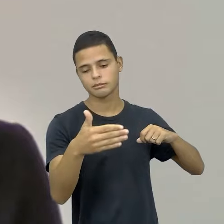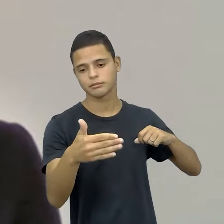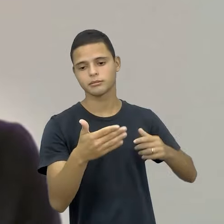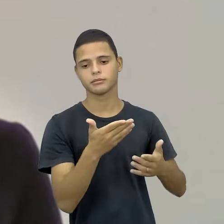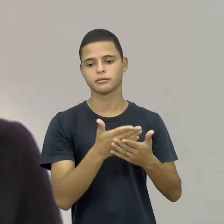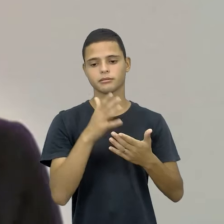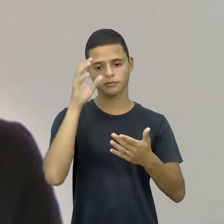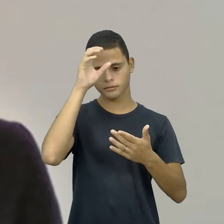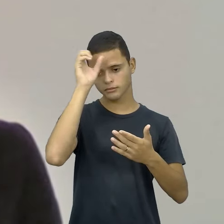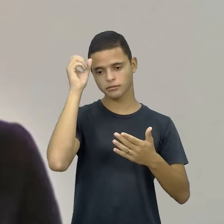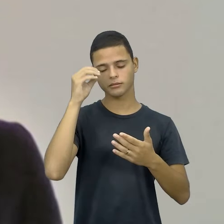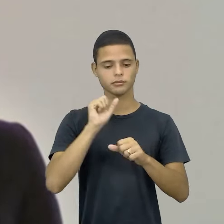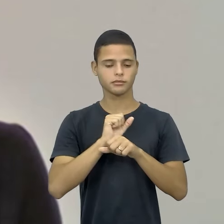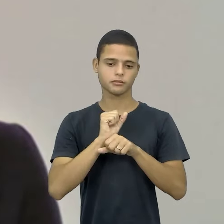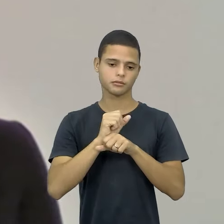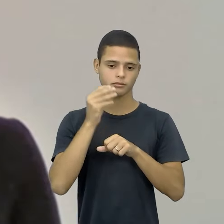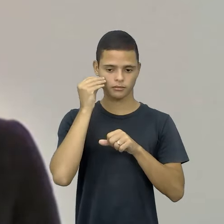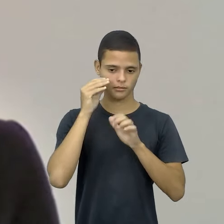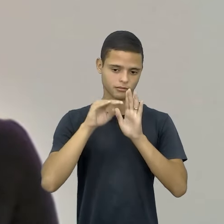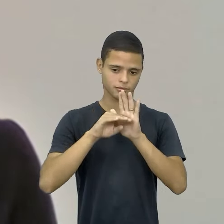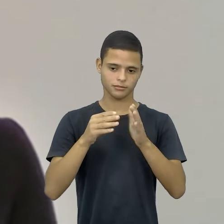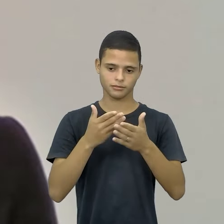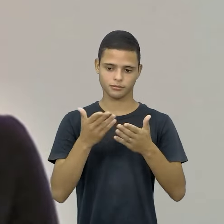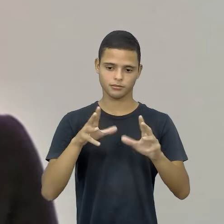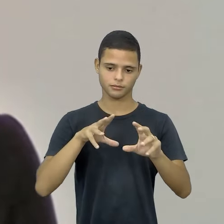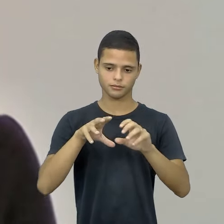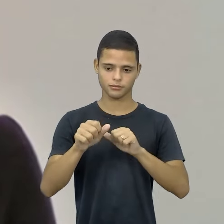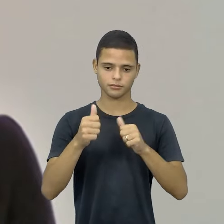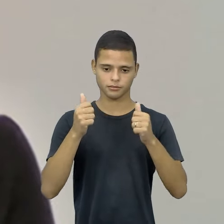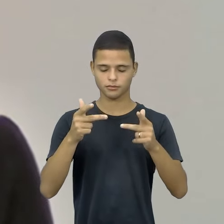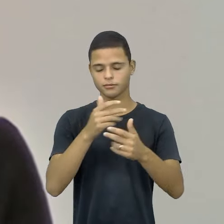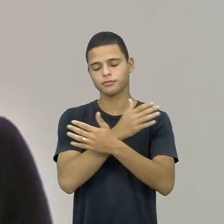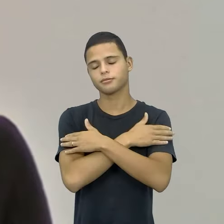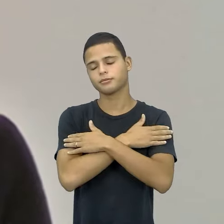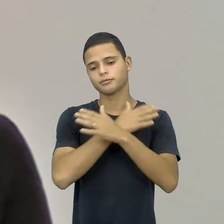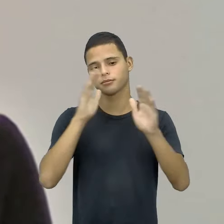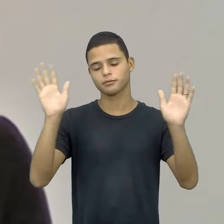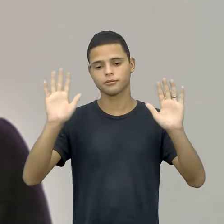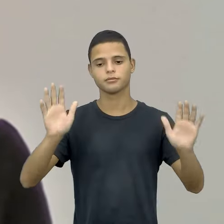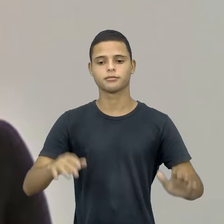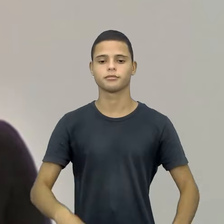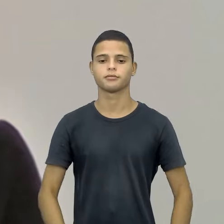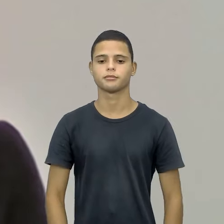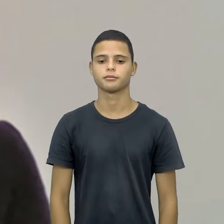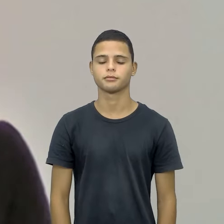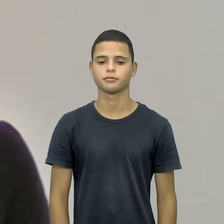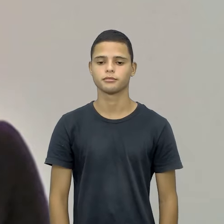que as formações contribuam para o trabalho de vocês. Um grande abraço a todos.